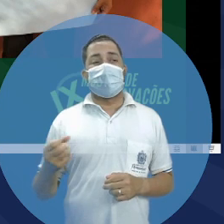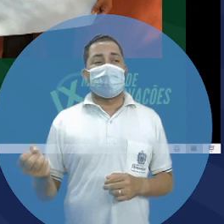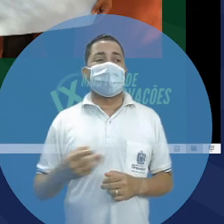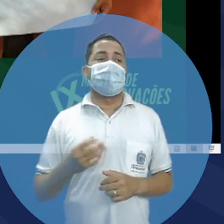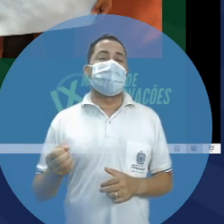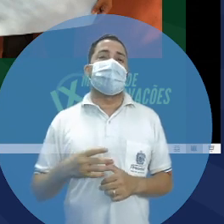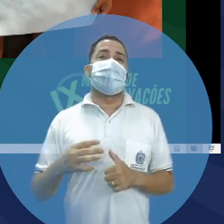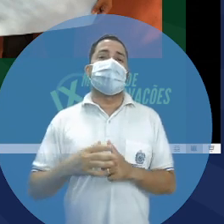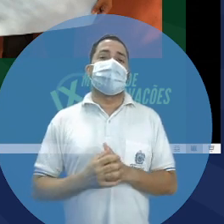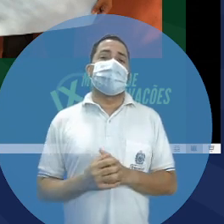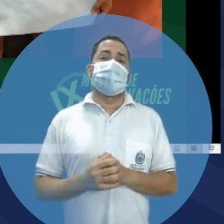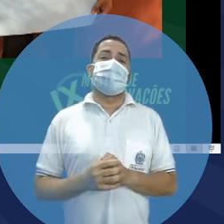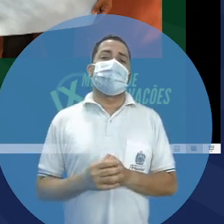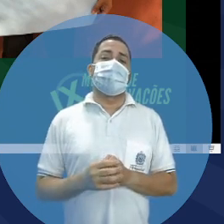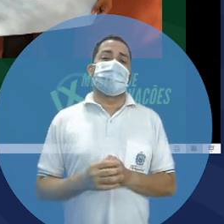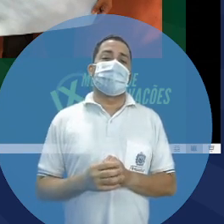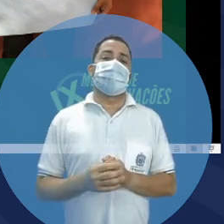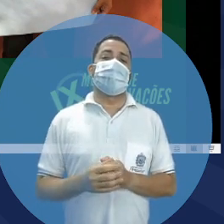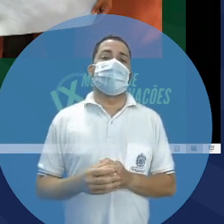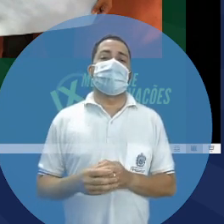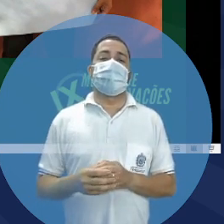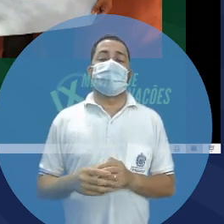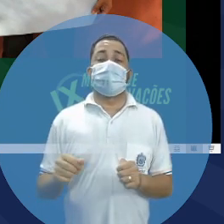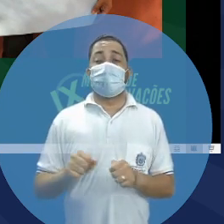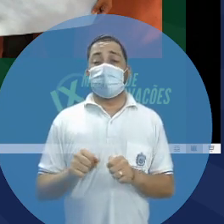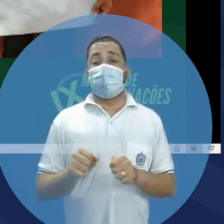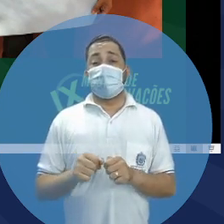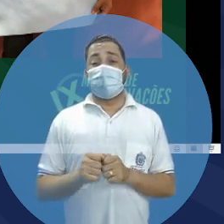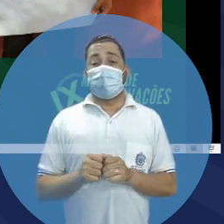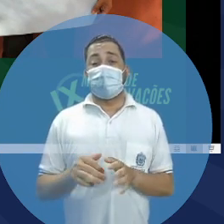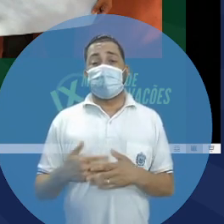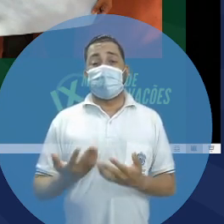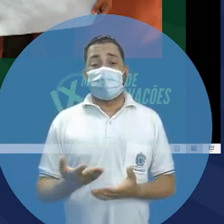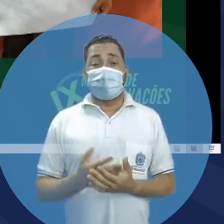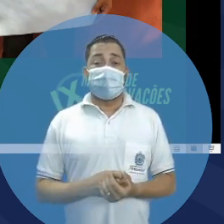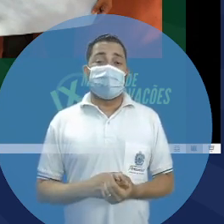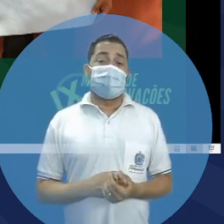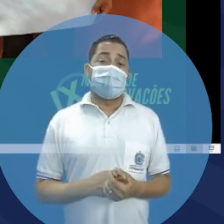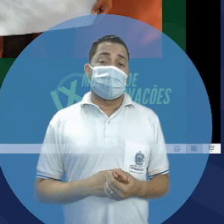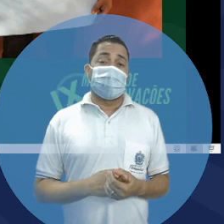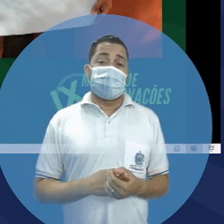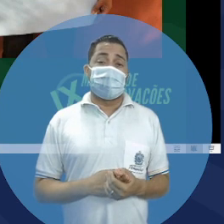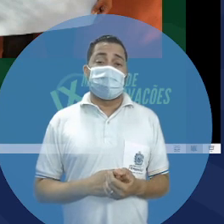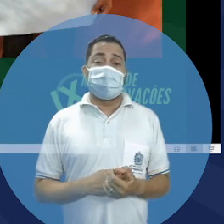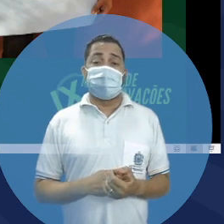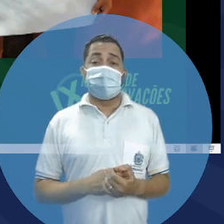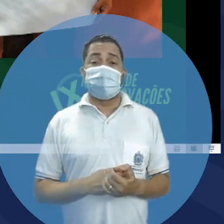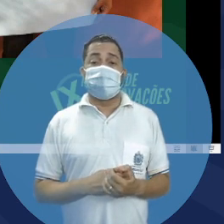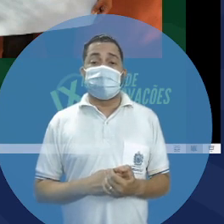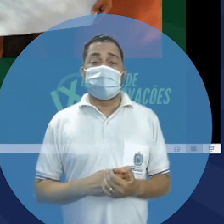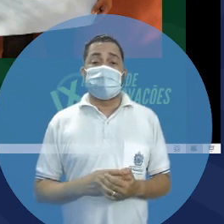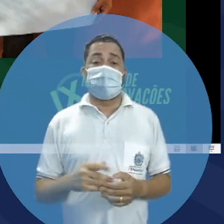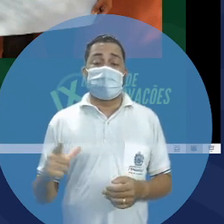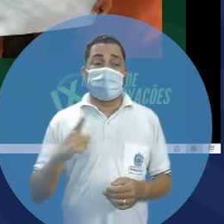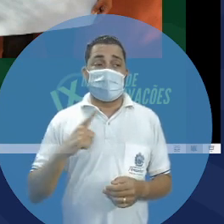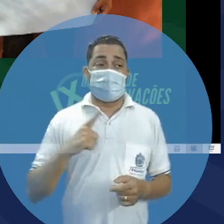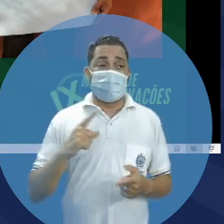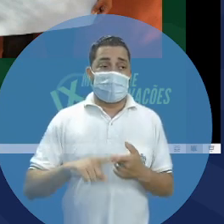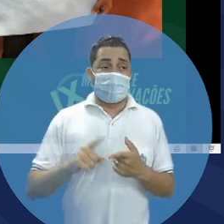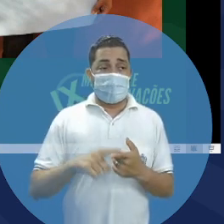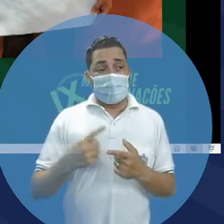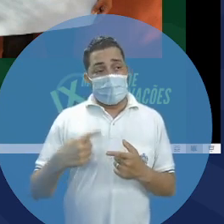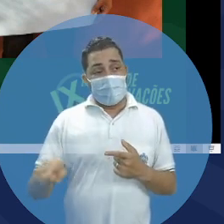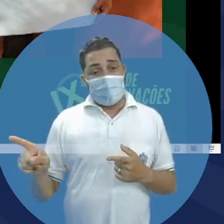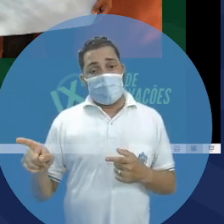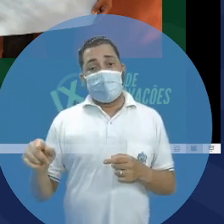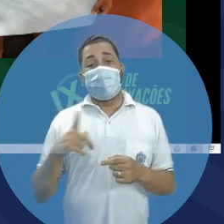é um processo de reativação, que é o perfil, a sombra da Marta d'Angremont, né? Que foi